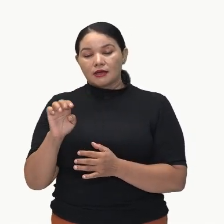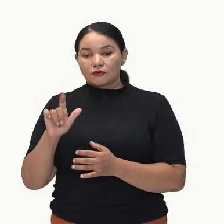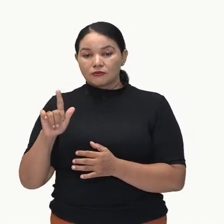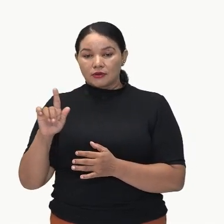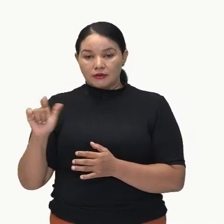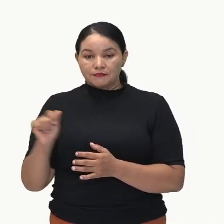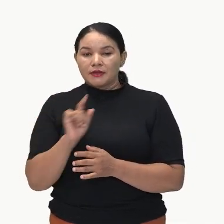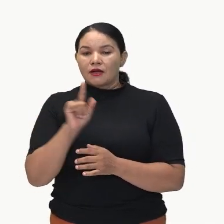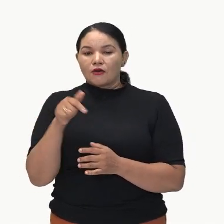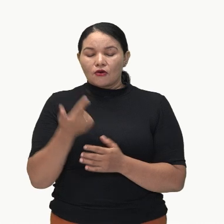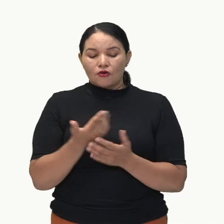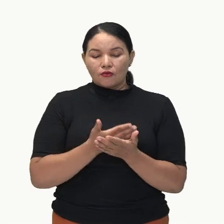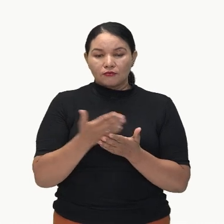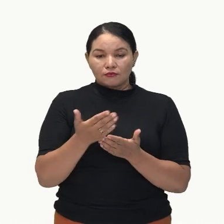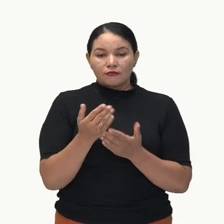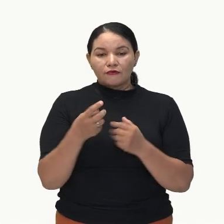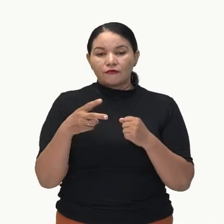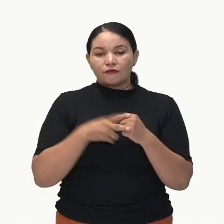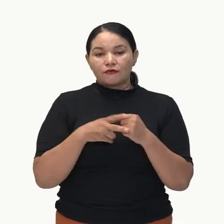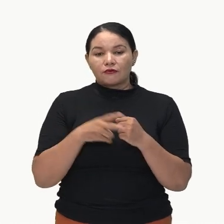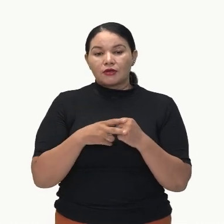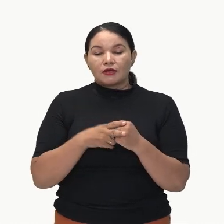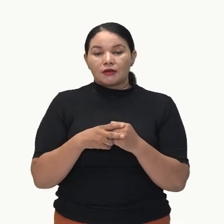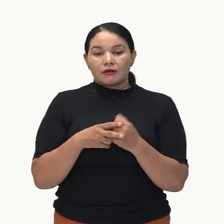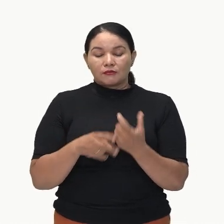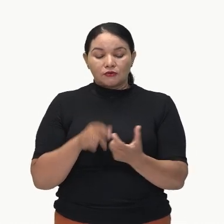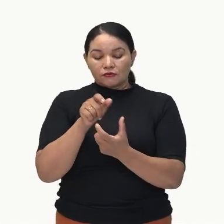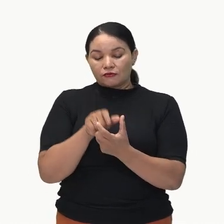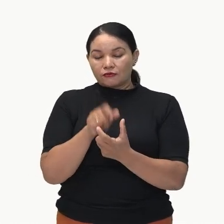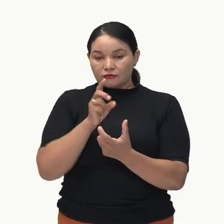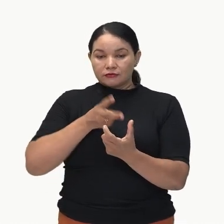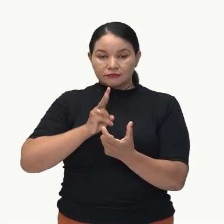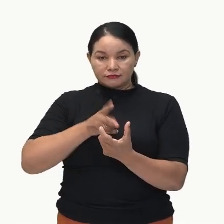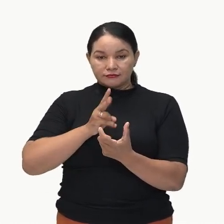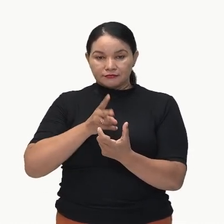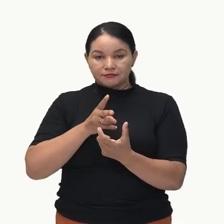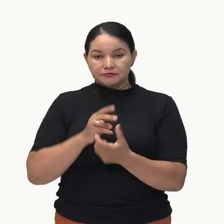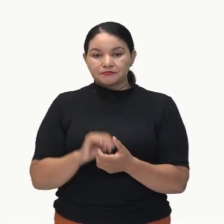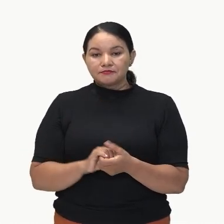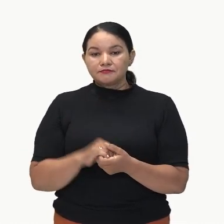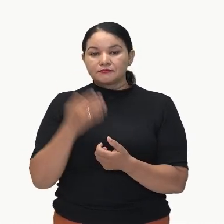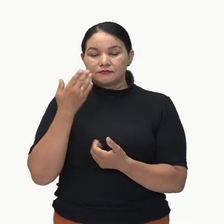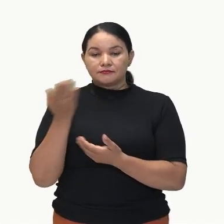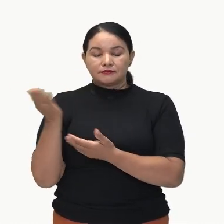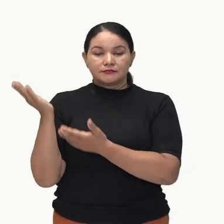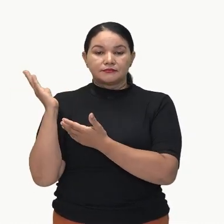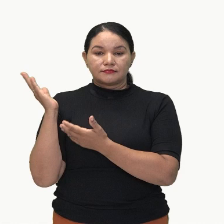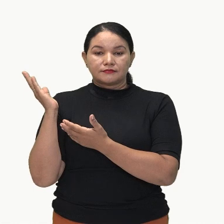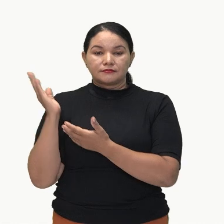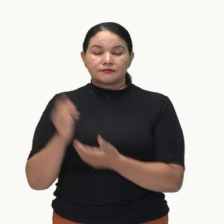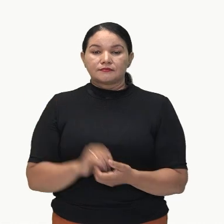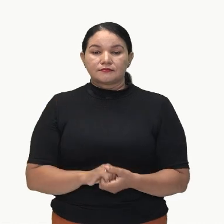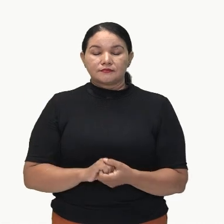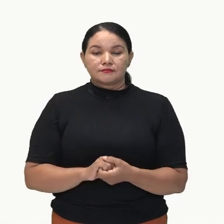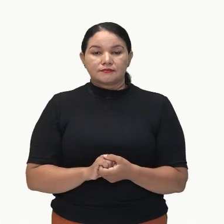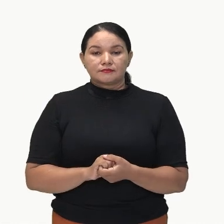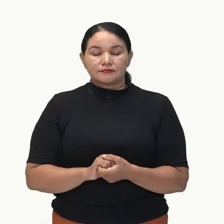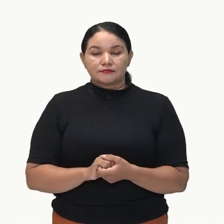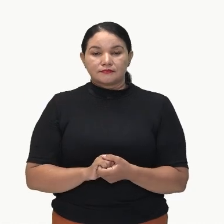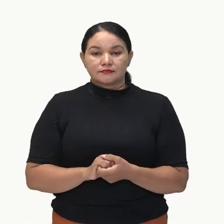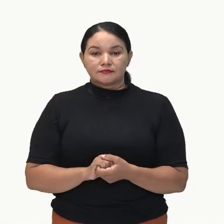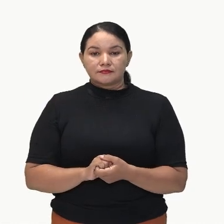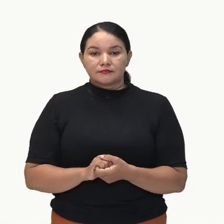com raiz irregular. Então, raiz irregular é a nossa primeira